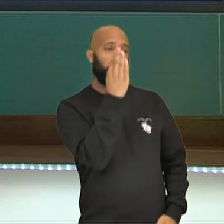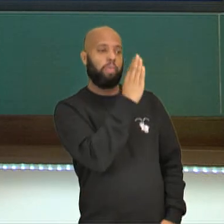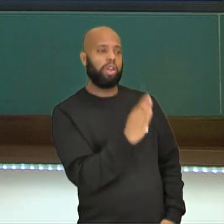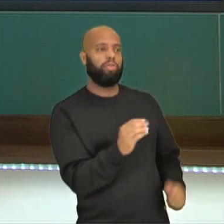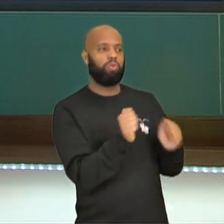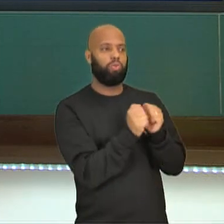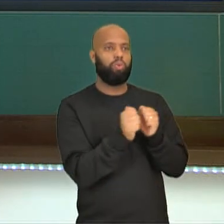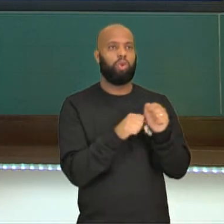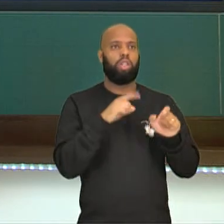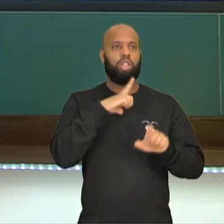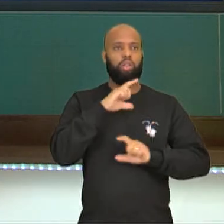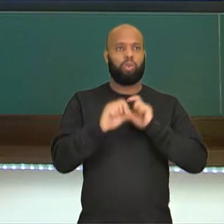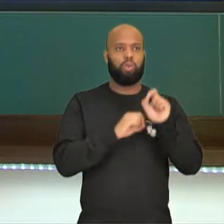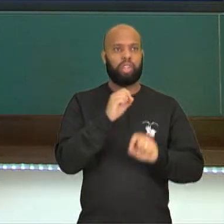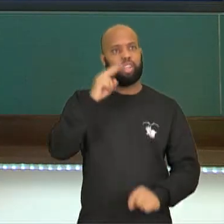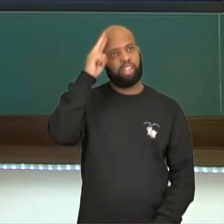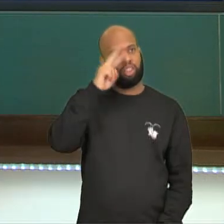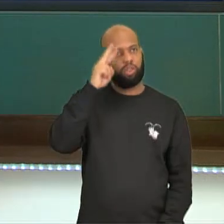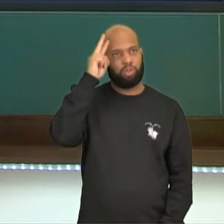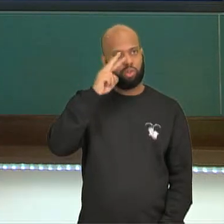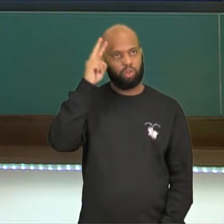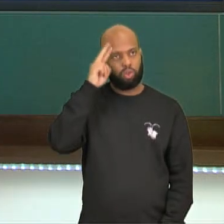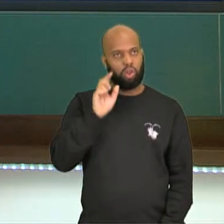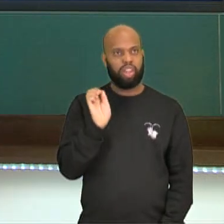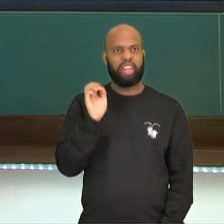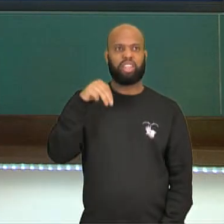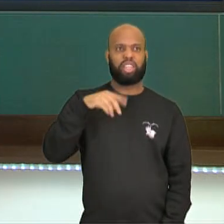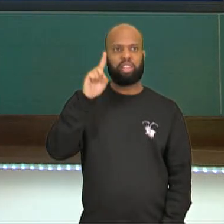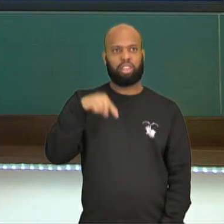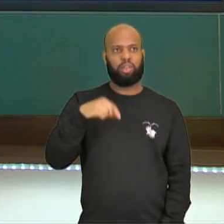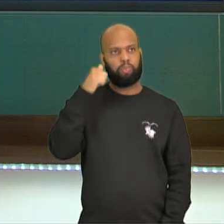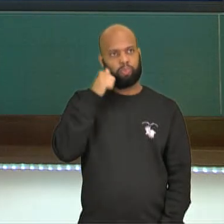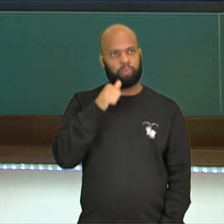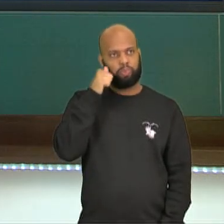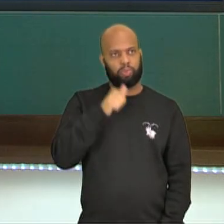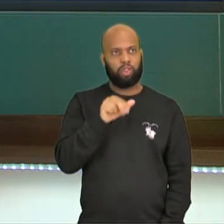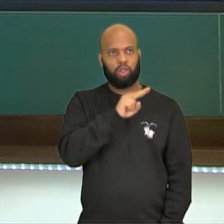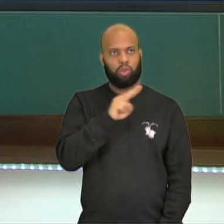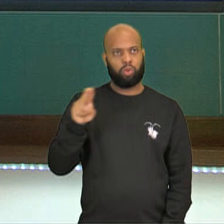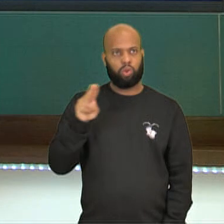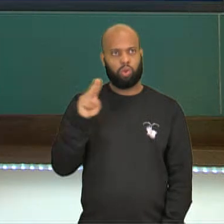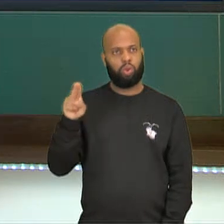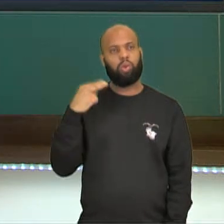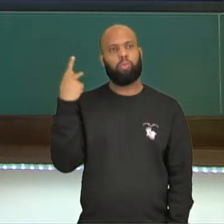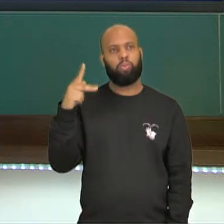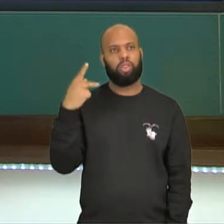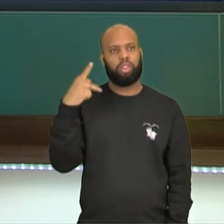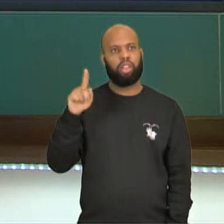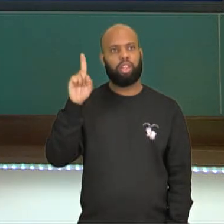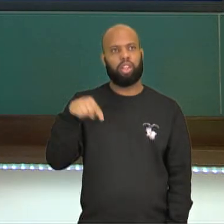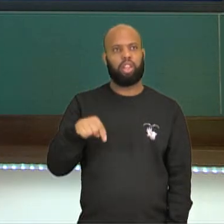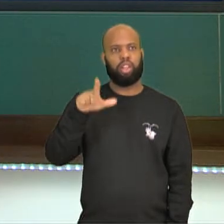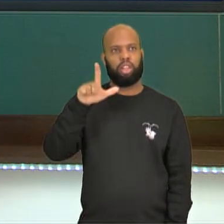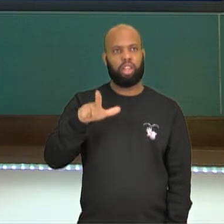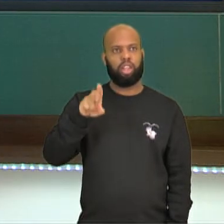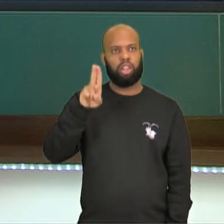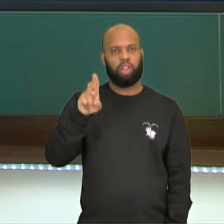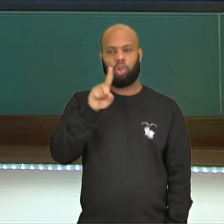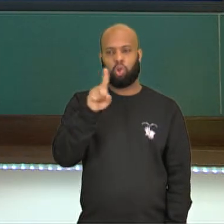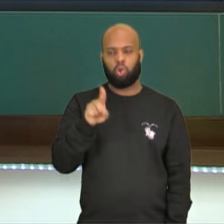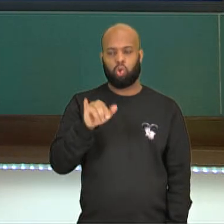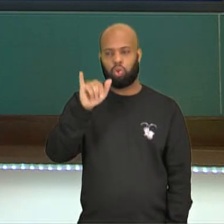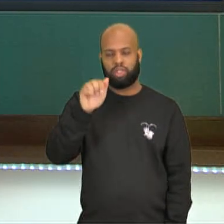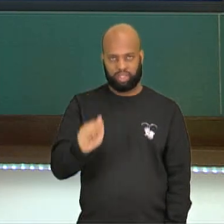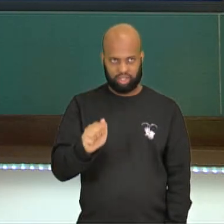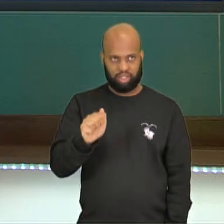famosa história da Luzia. Luzia, professor? Quem que é essa? Então, aqui tem a reconstituição dela, é um fóssil,